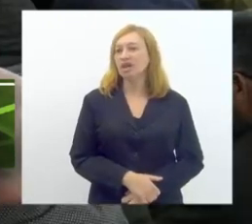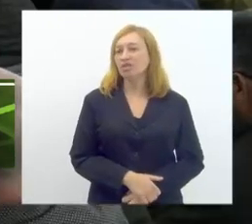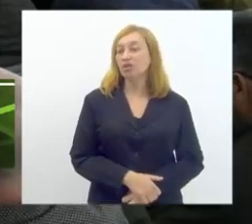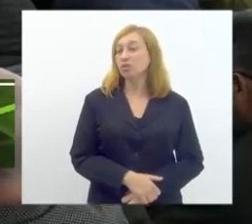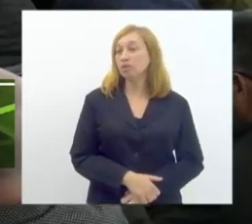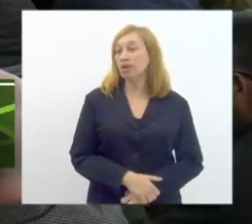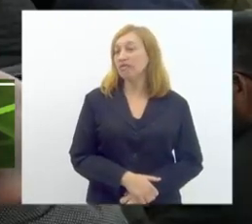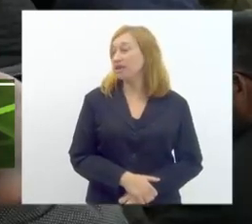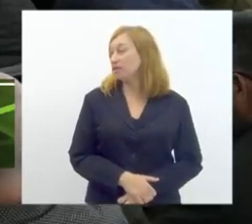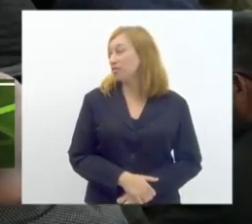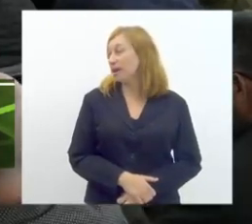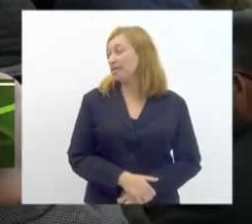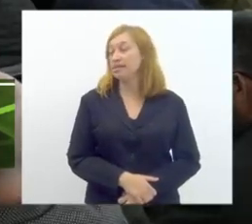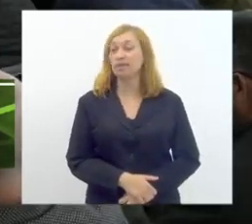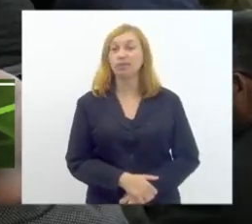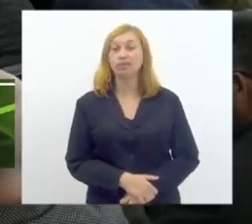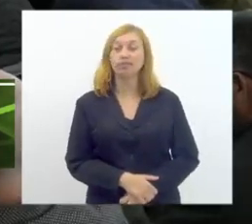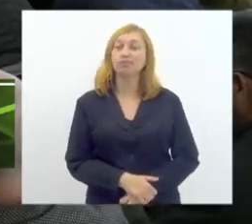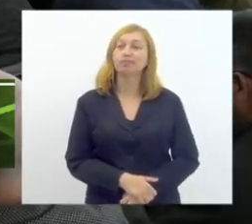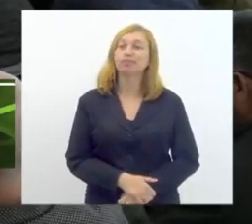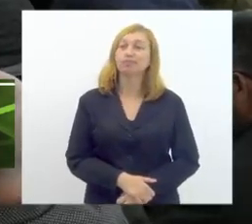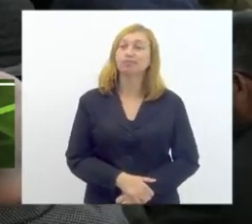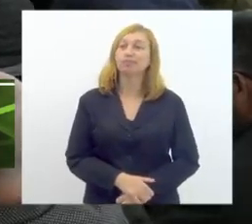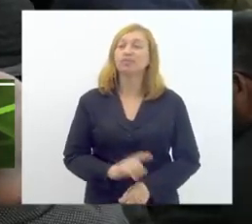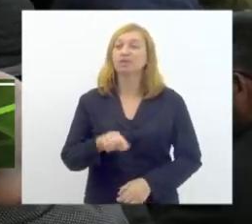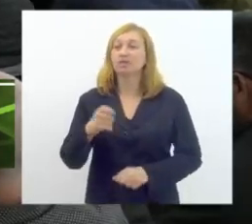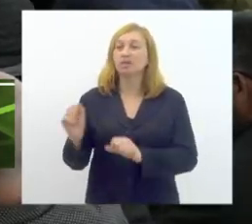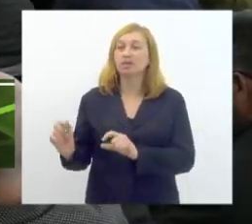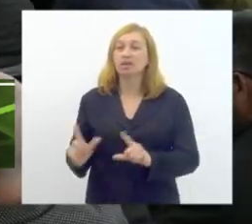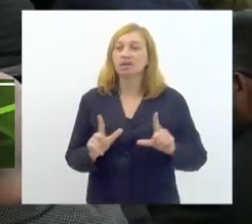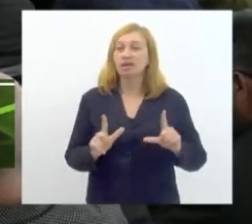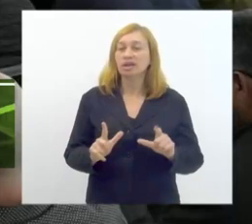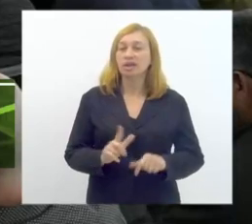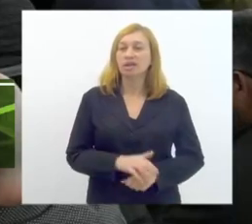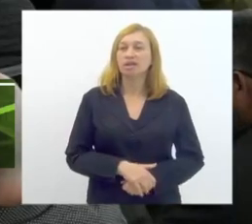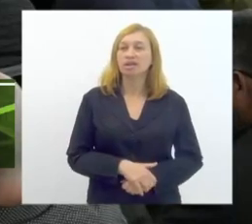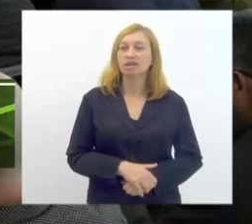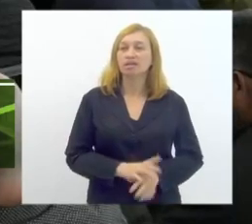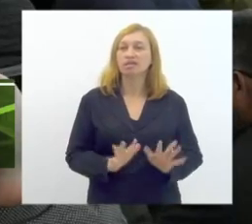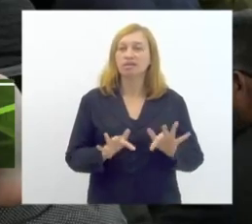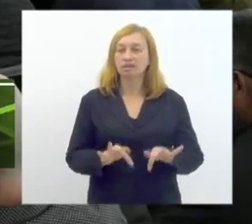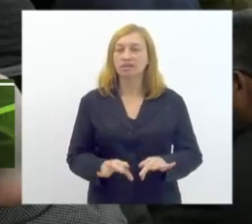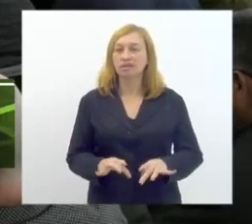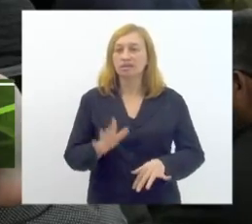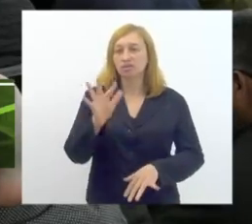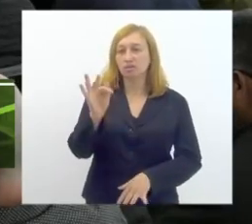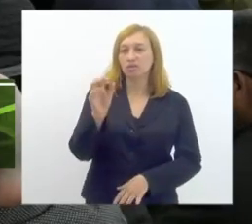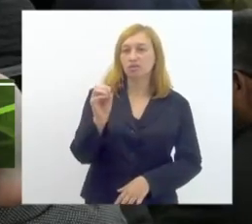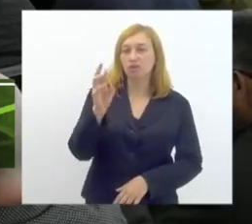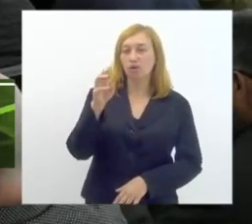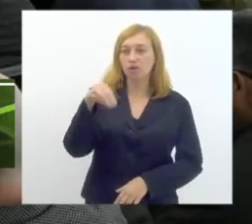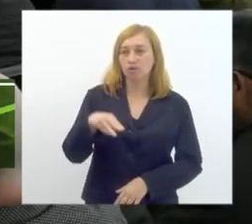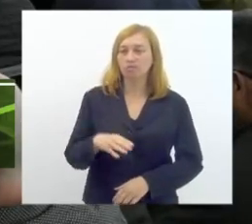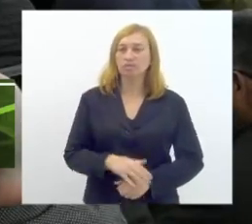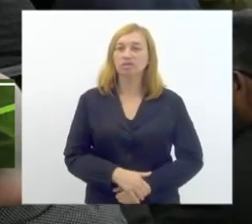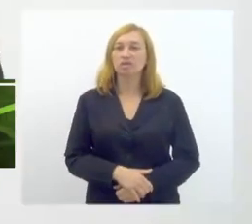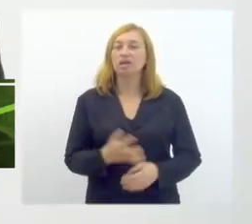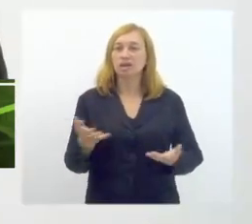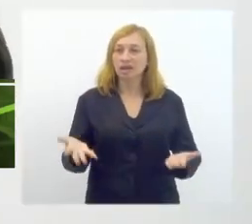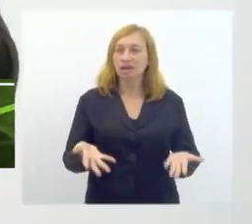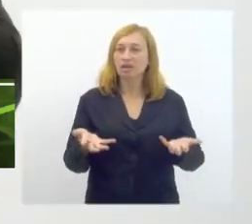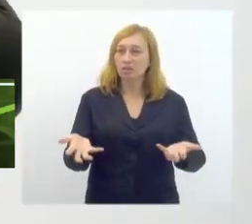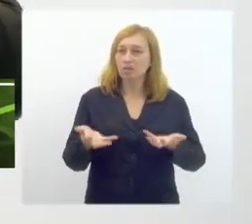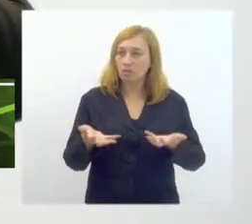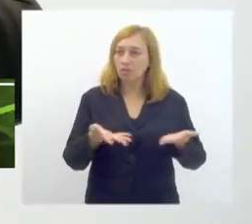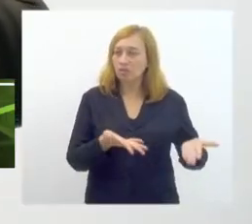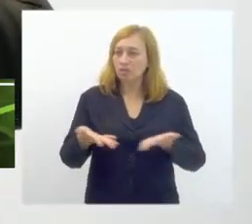Bom, agora o próximo painel, finalizando, né, o nosso fórum. Quero